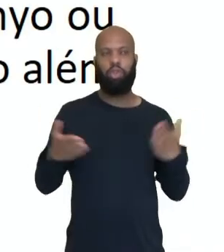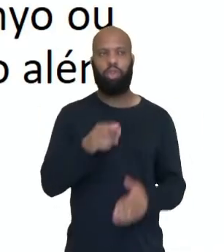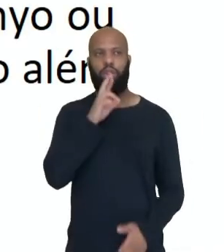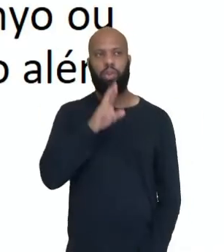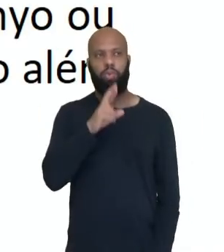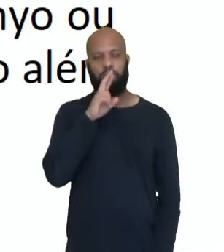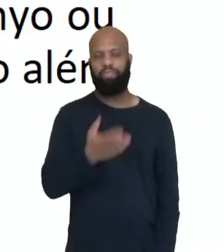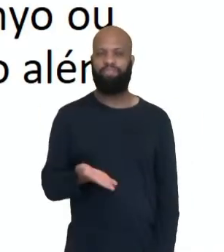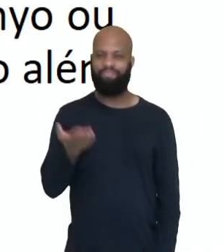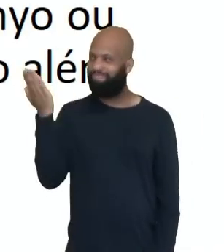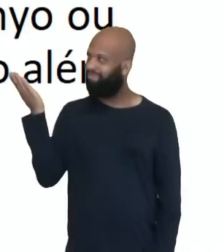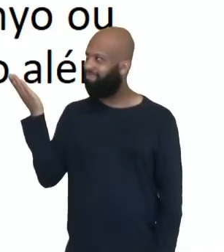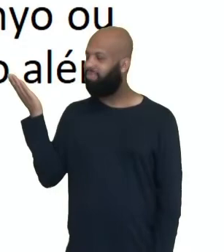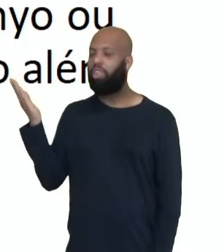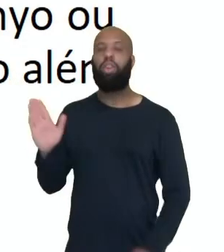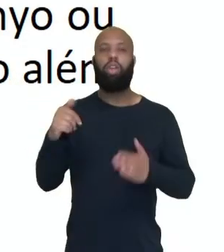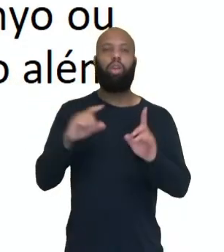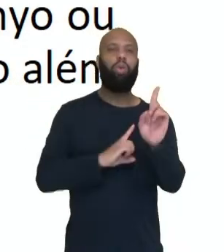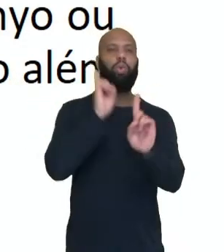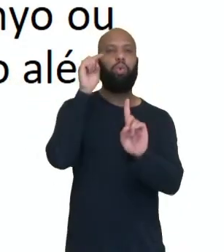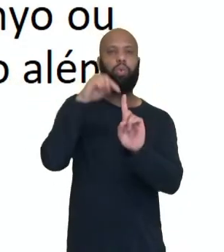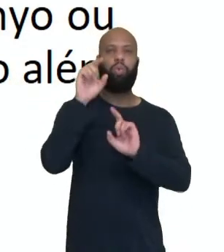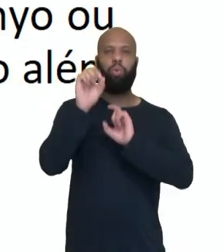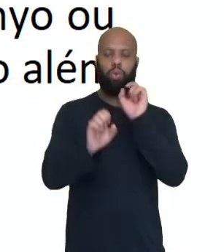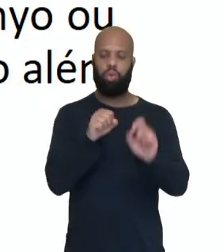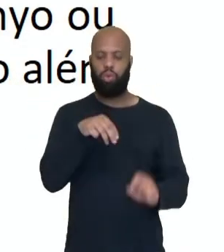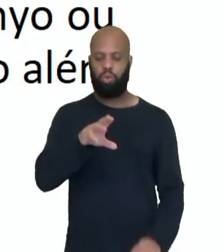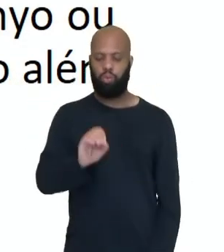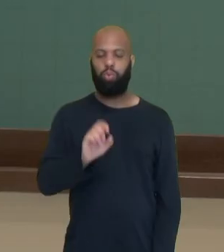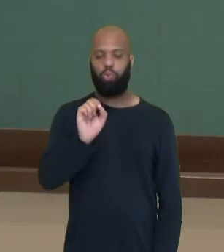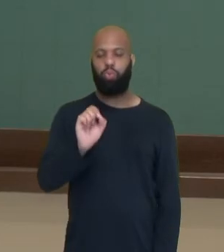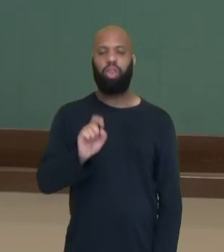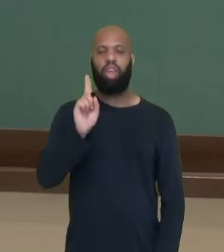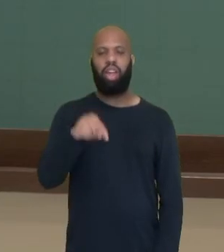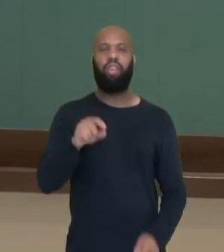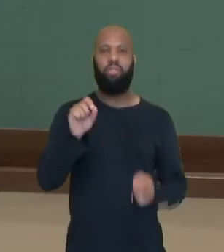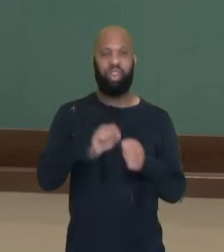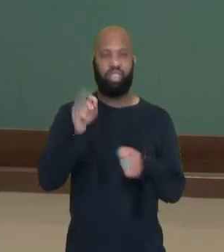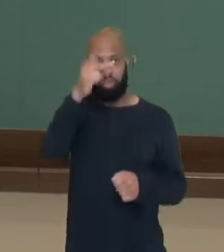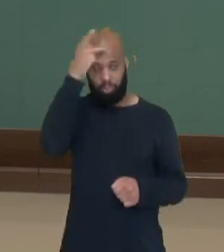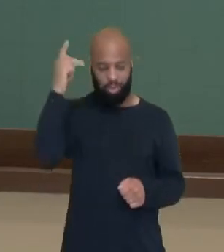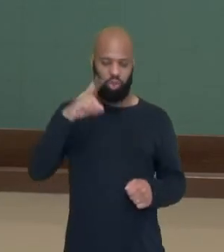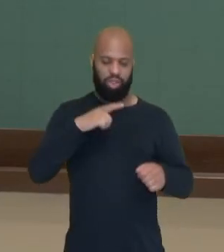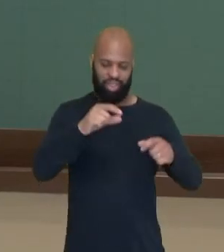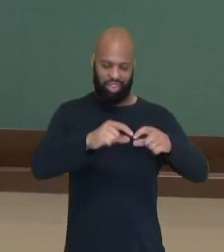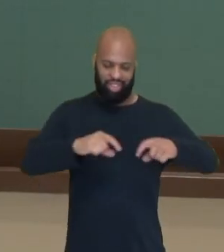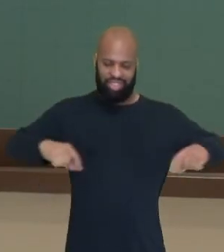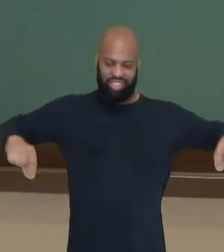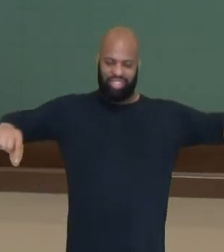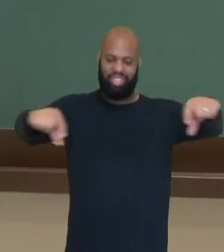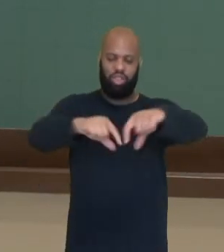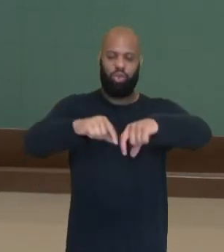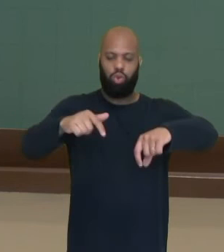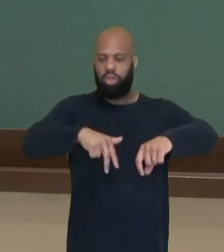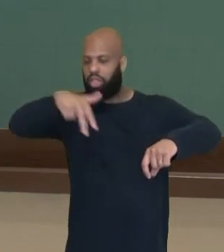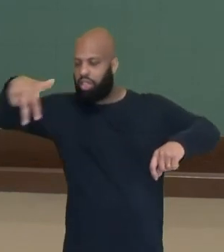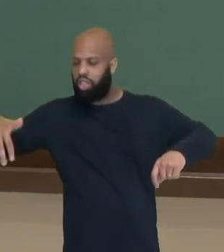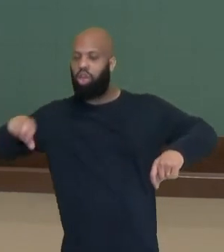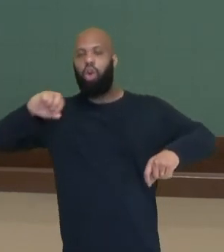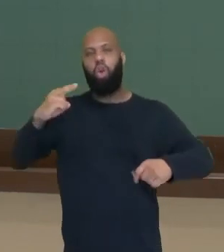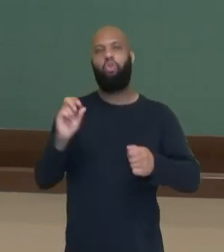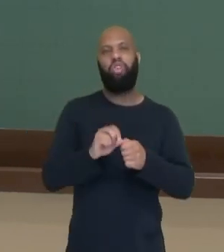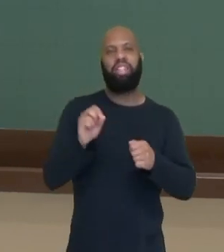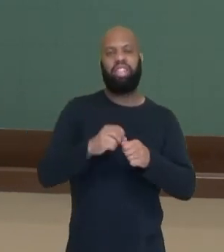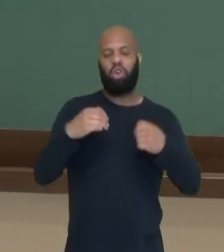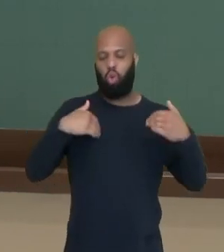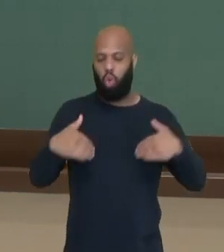aqui para vocês, né? O objetivo do sumô é forçar o oponente a sair do dohyo ou fazê-lo tocar no solo com